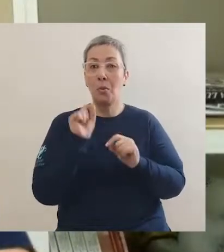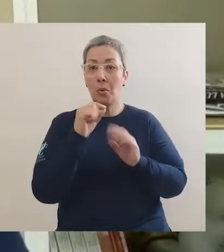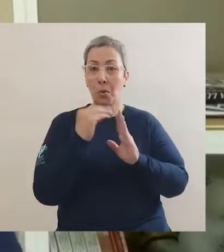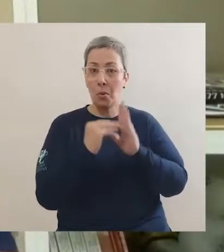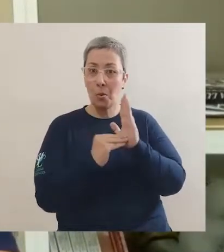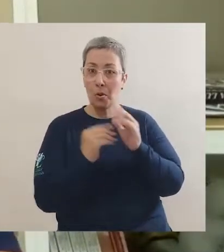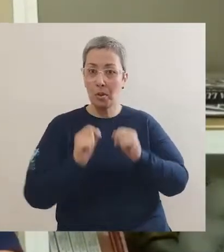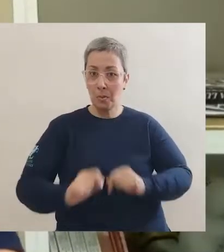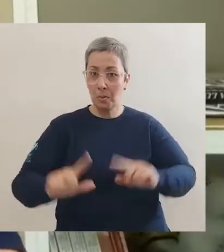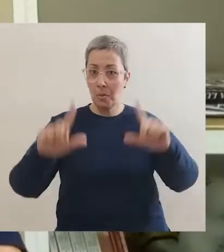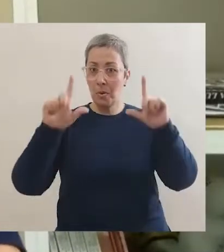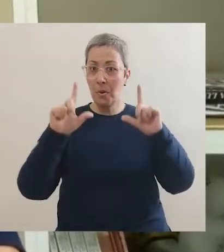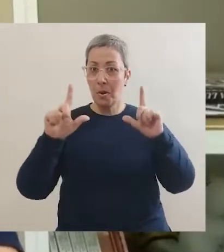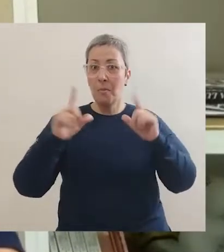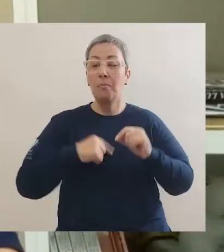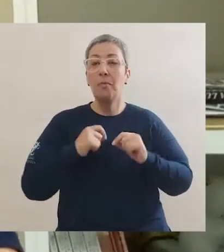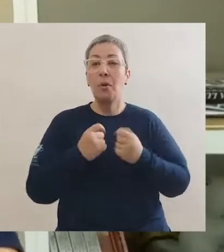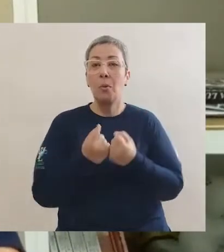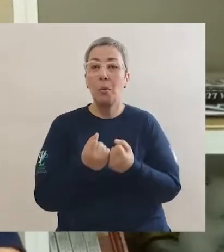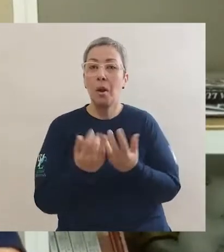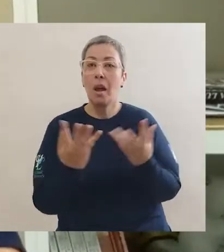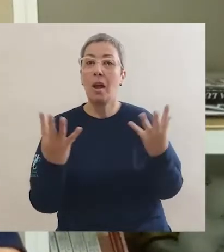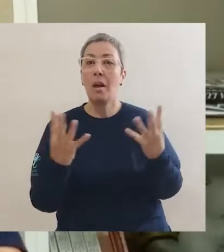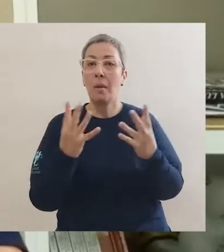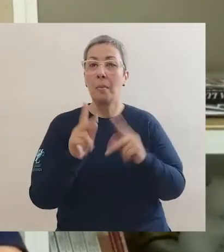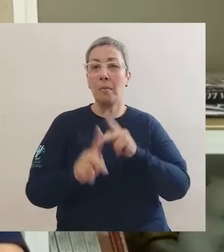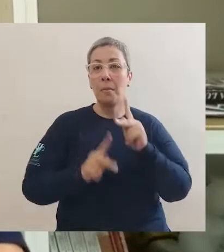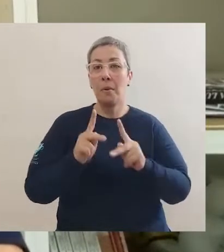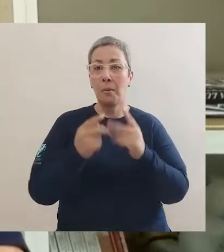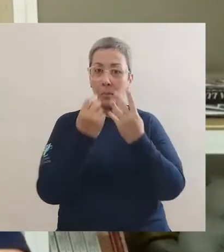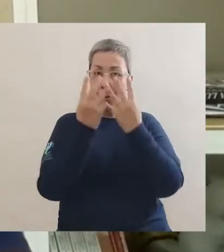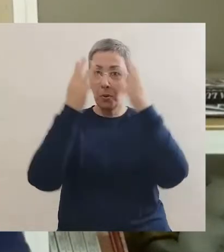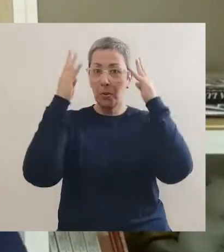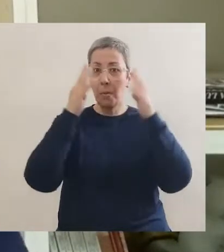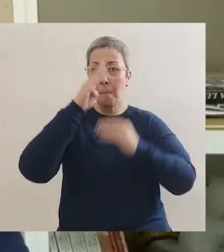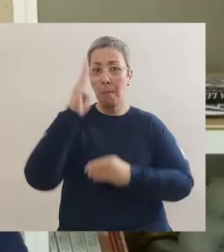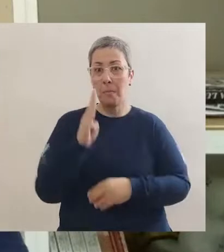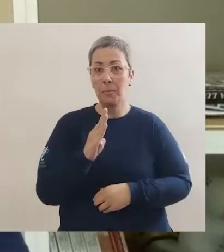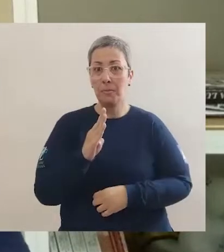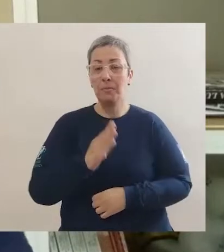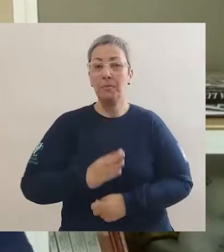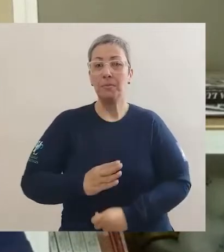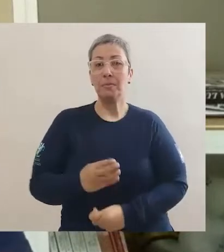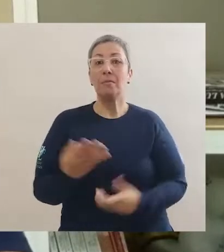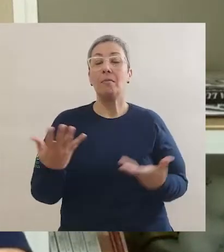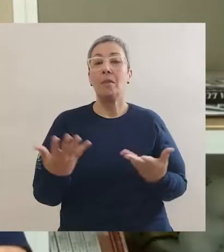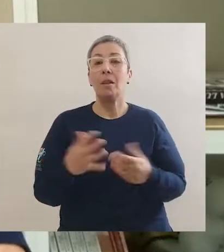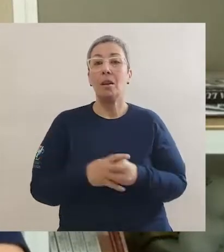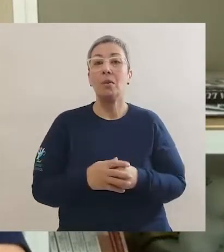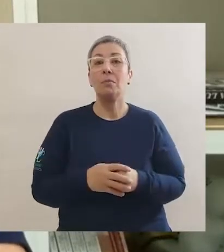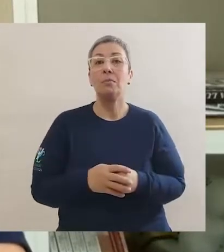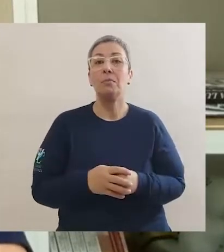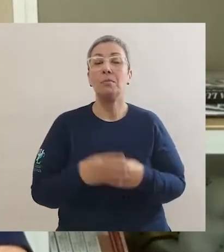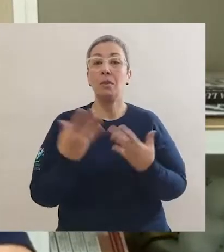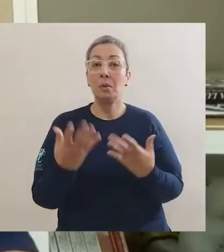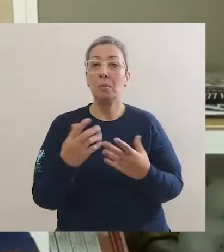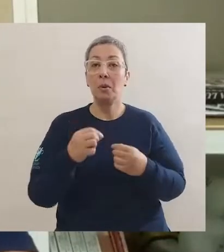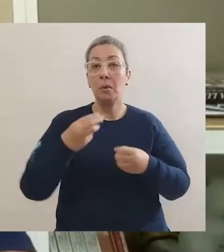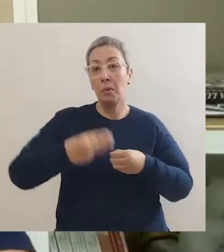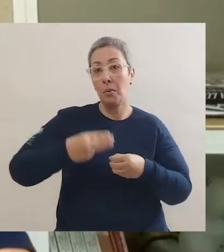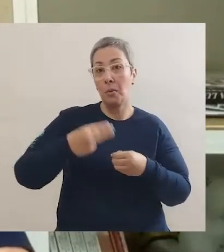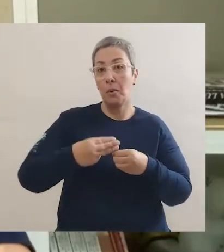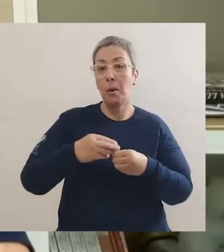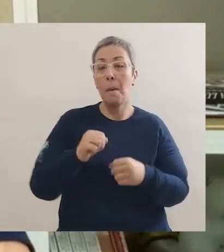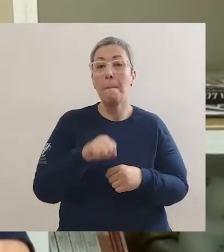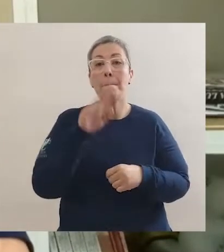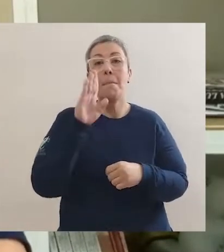ocupação do território pelos povos indígenas é uma importante estratégia na conservação ambiental das